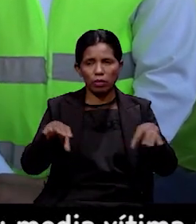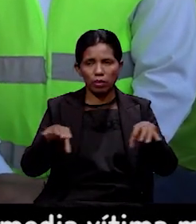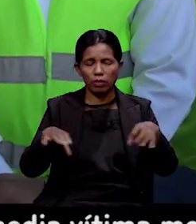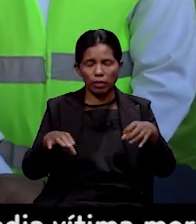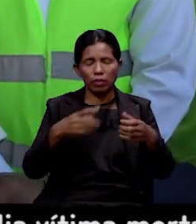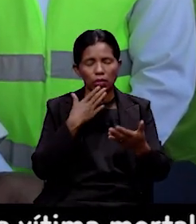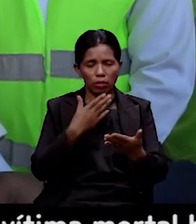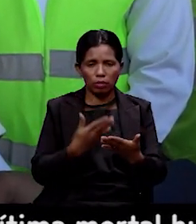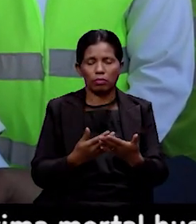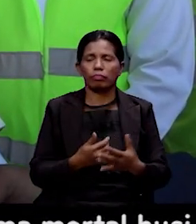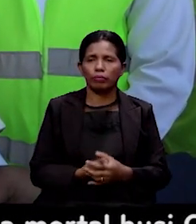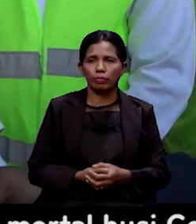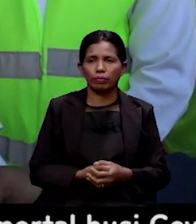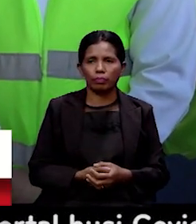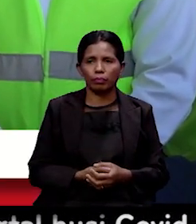consultar ni servicio.